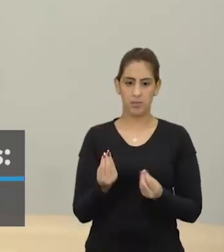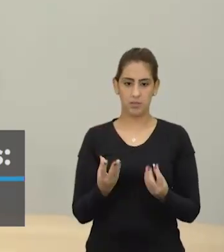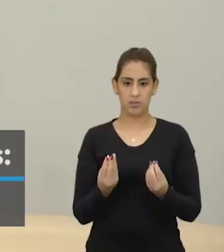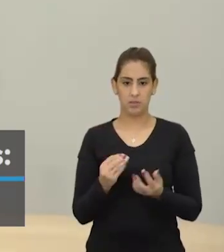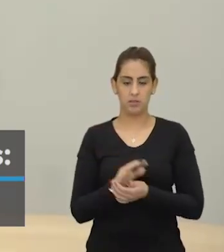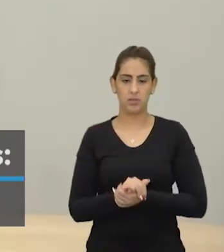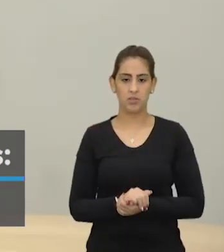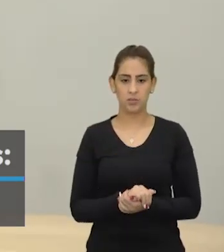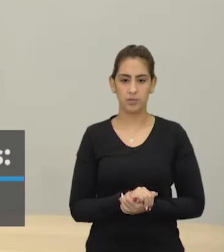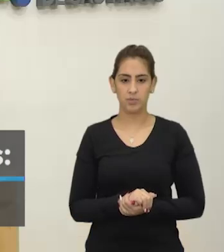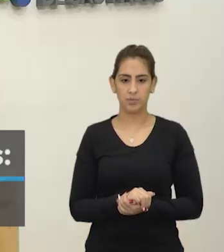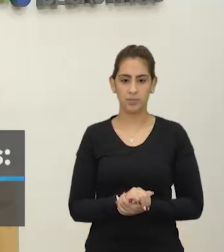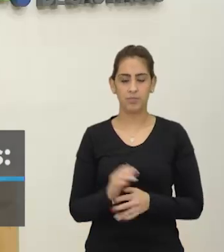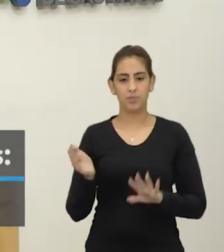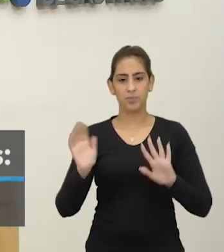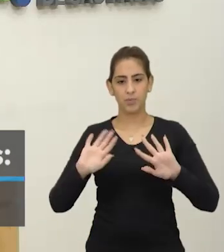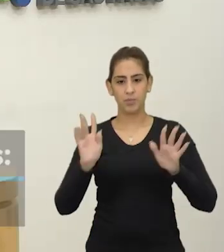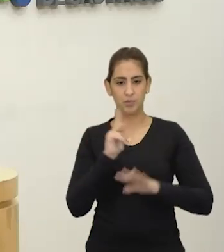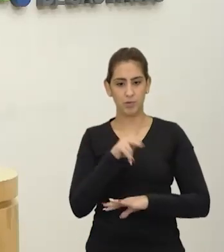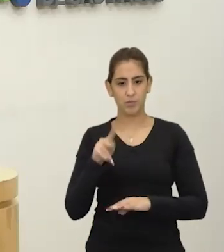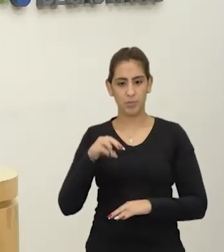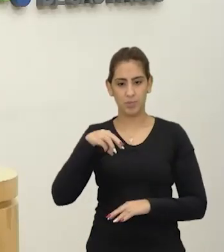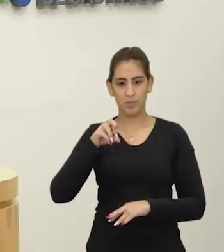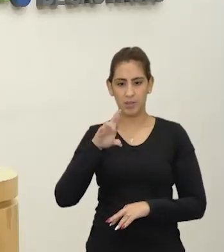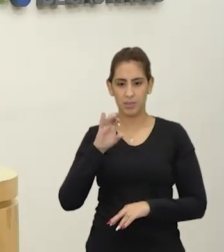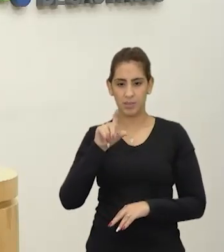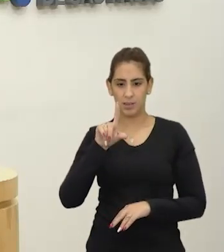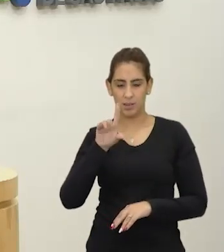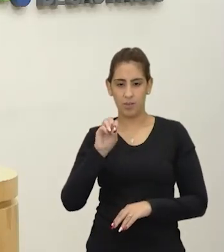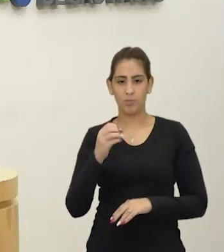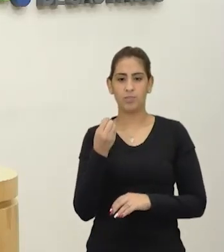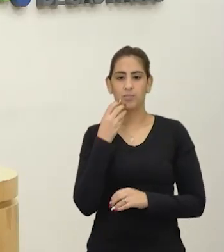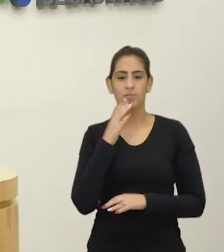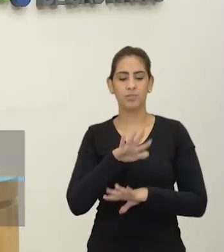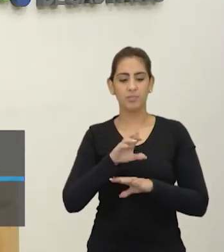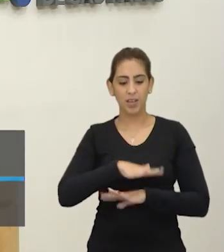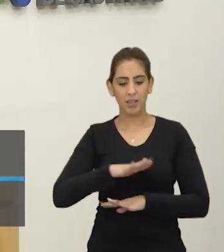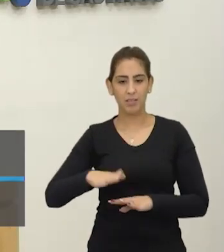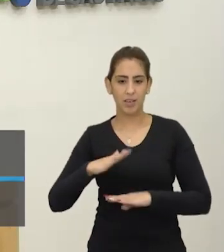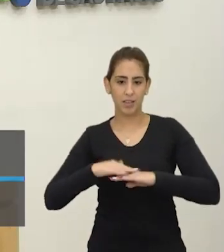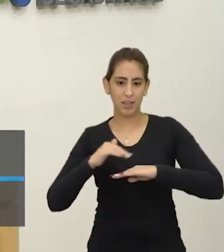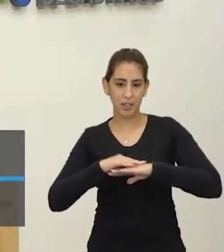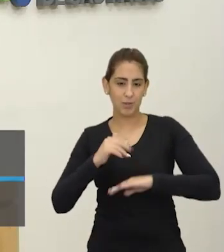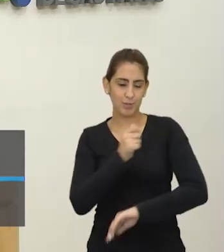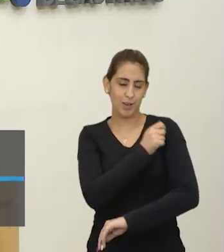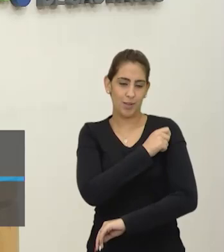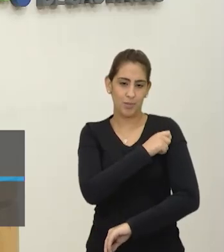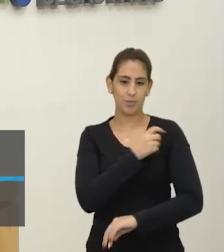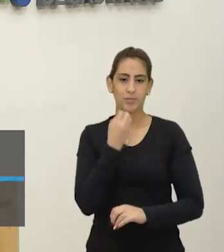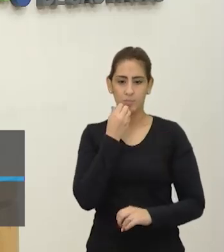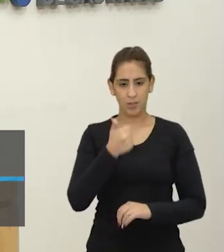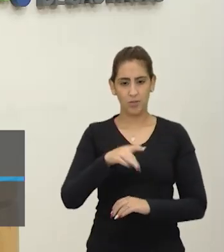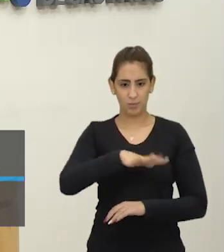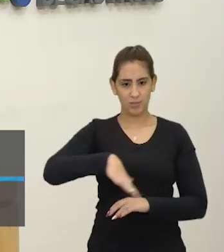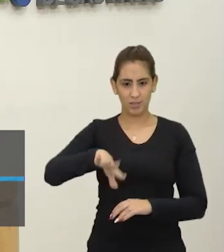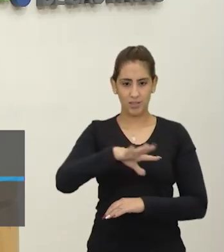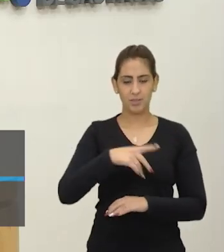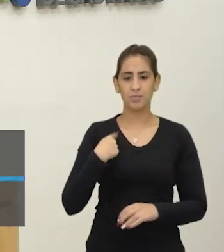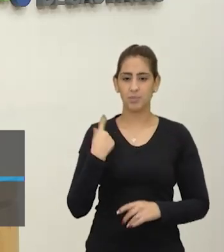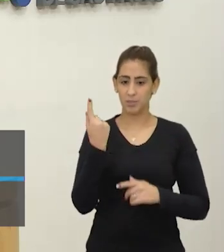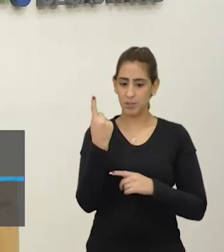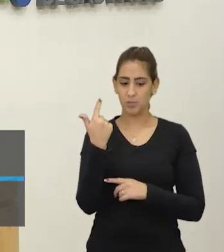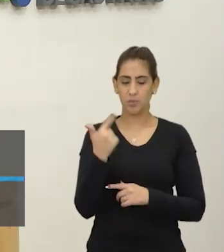Mauro Marcel. Olá, queridíssimos estudantes do estado de São Paulo, tudo bem com vocês? Então, bem-vindos a mais uma aula de